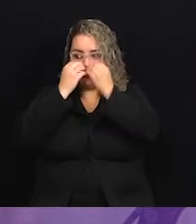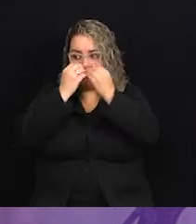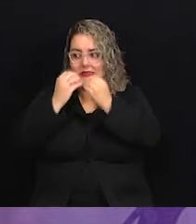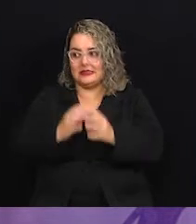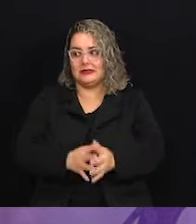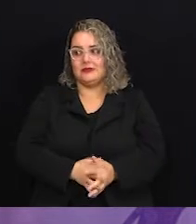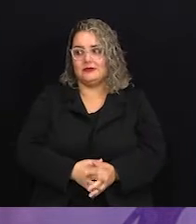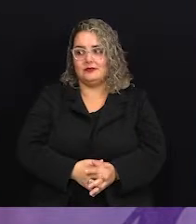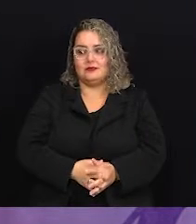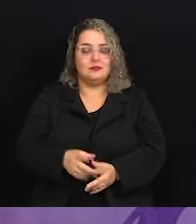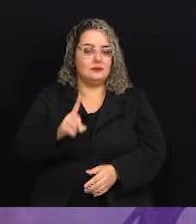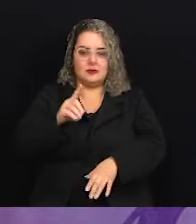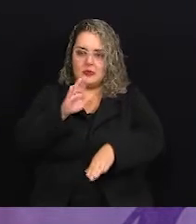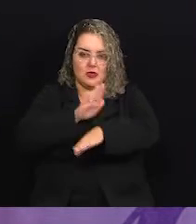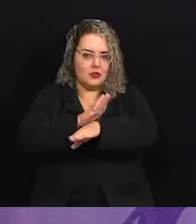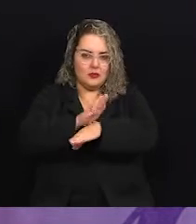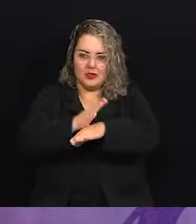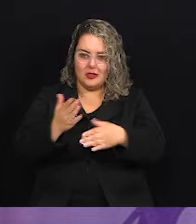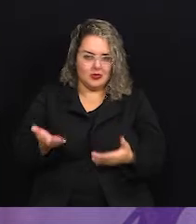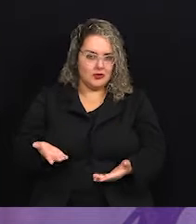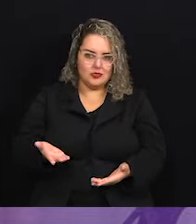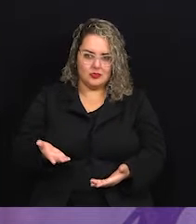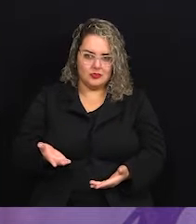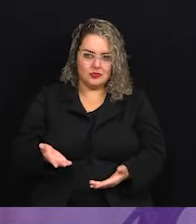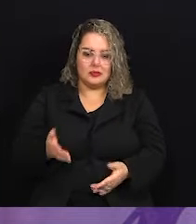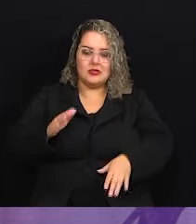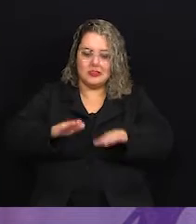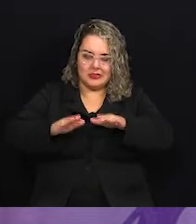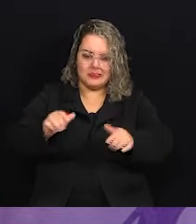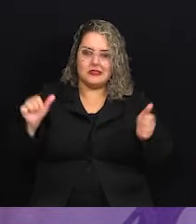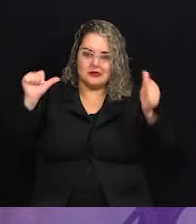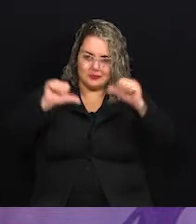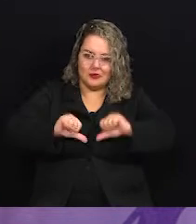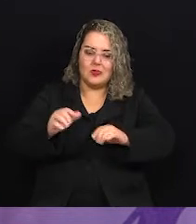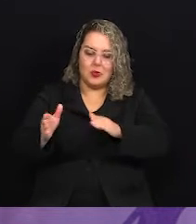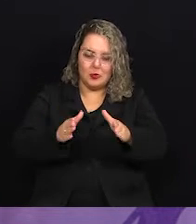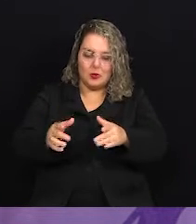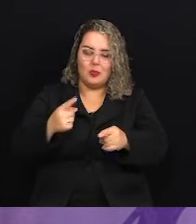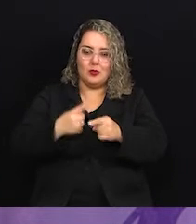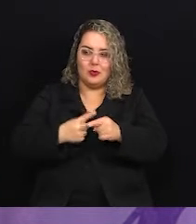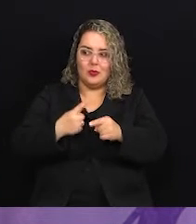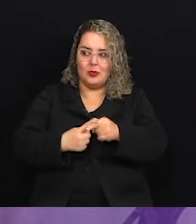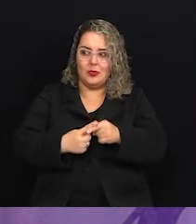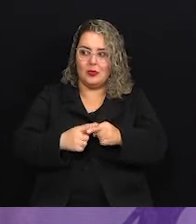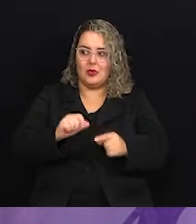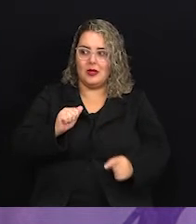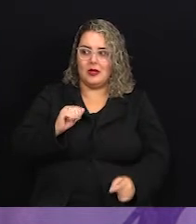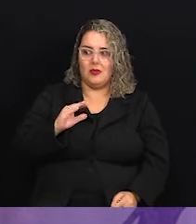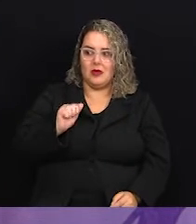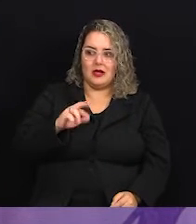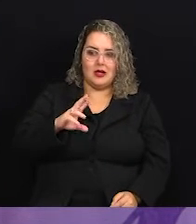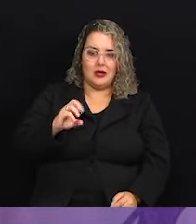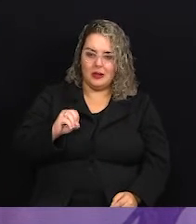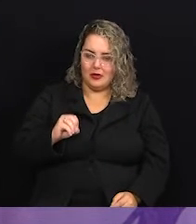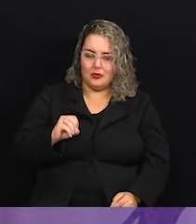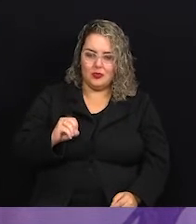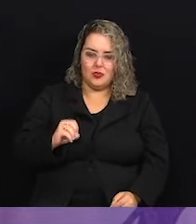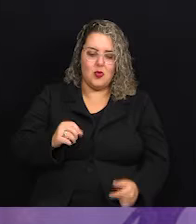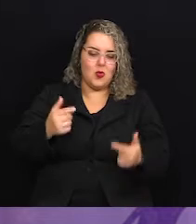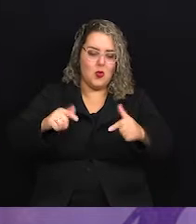rinite? Não ajudam e muito provavelmente pioram a situação, porque o ácaro